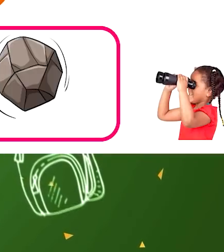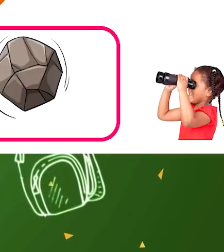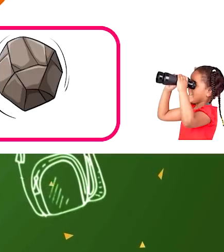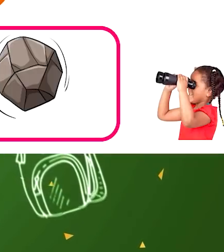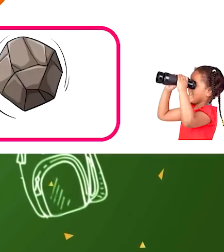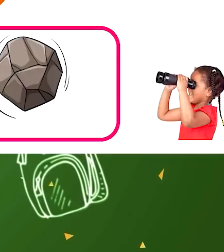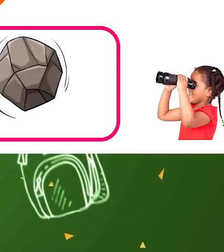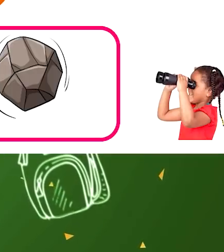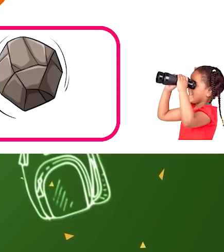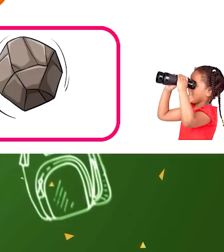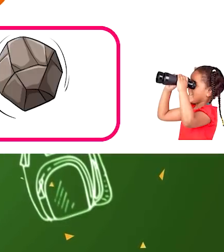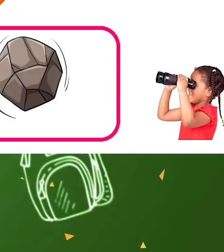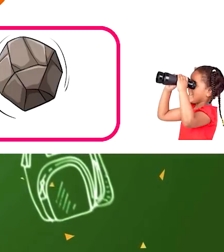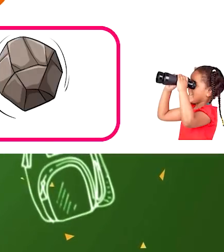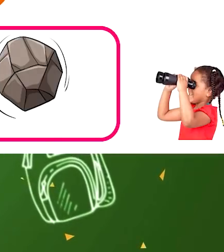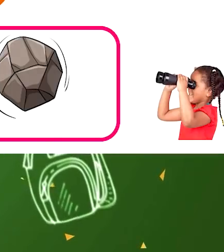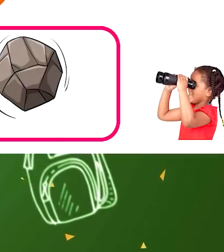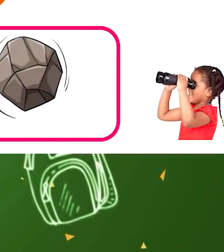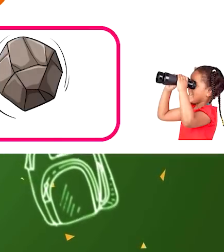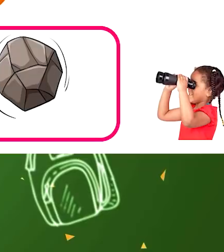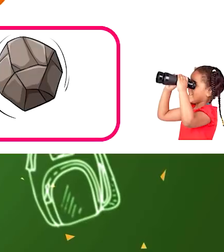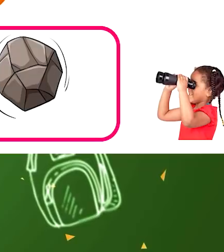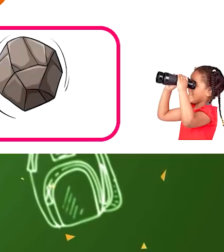Eles conseguiam fogo pela madeira.